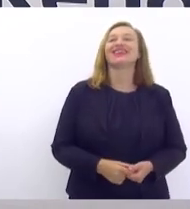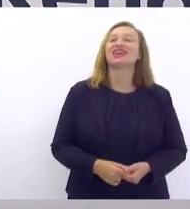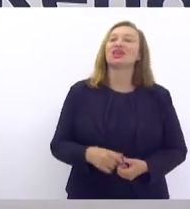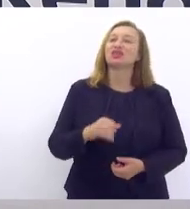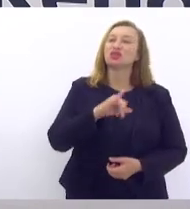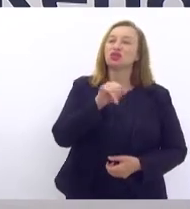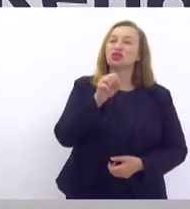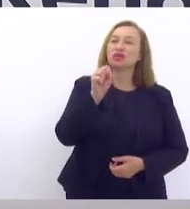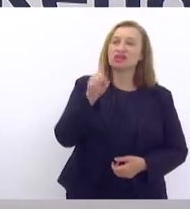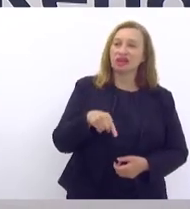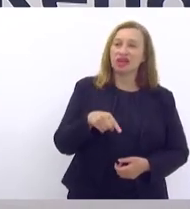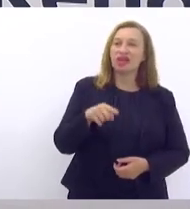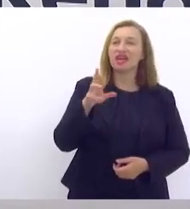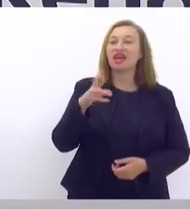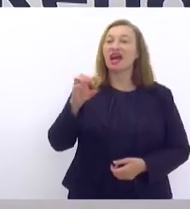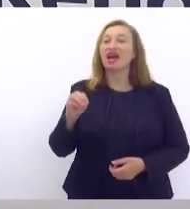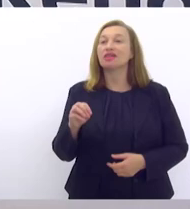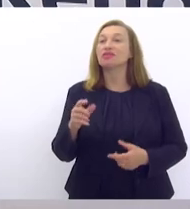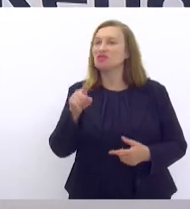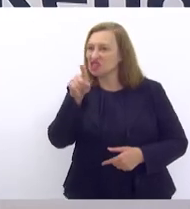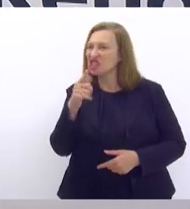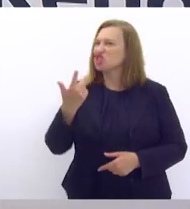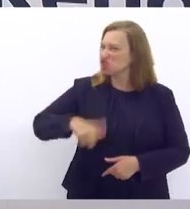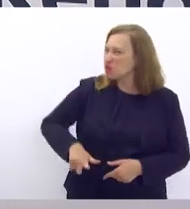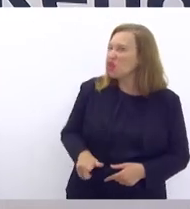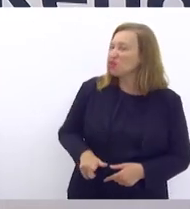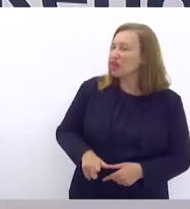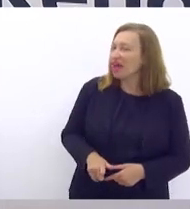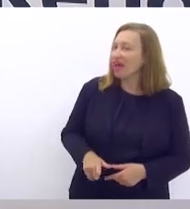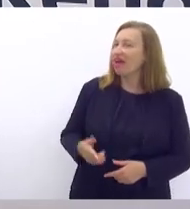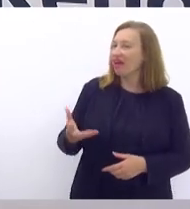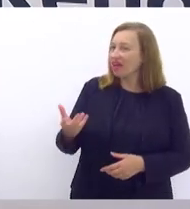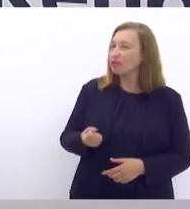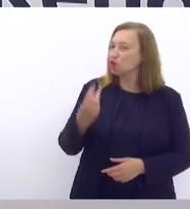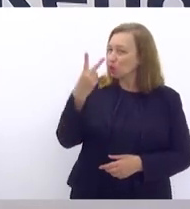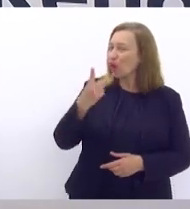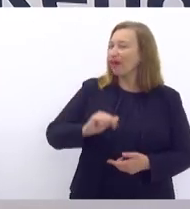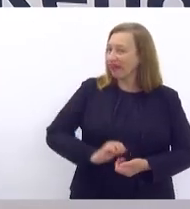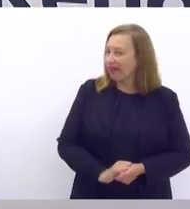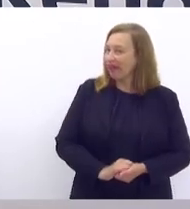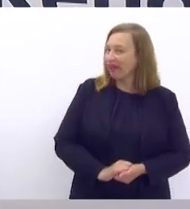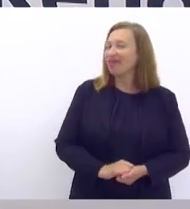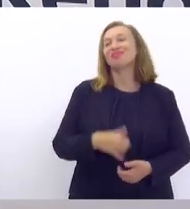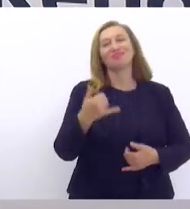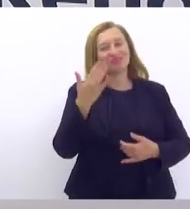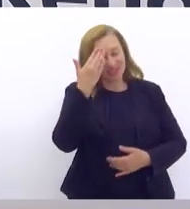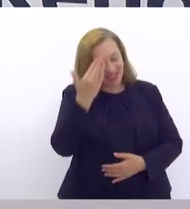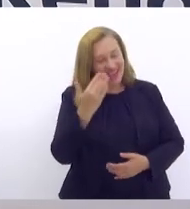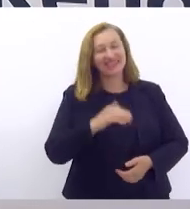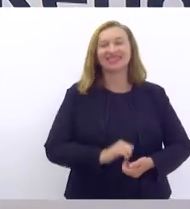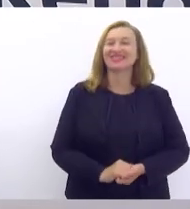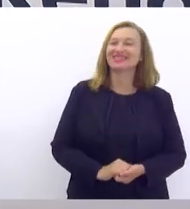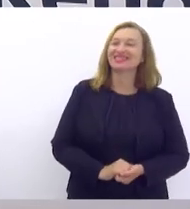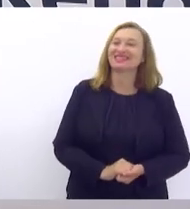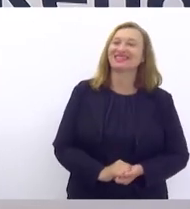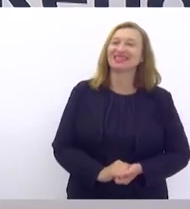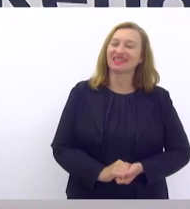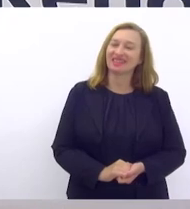José Ricardo, cadê o José Ricardo? É você de novo, né? Recebendo dois, né? Levando os dois. Obrigado, irmão. Obrigado, viu?